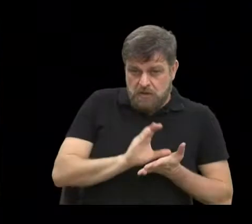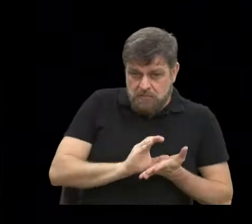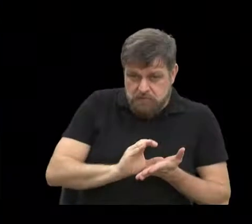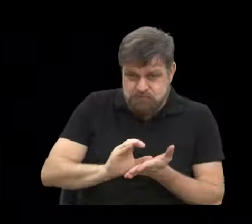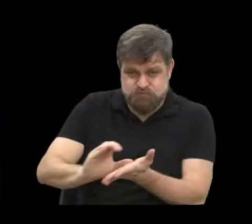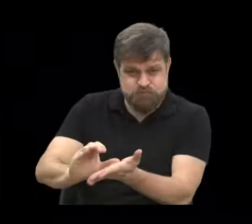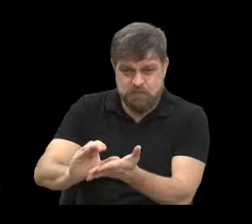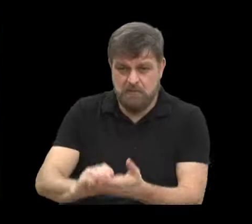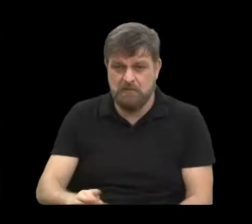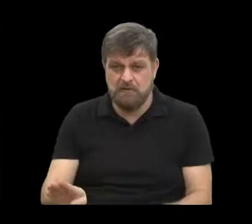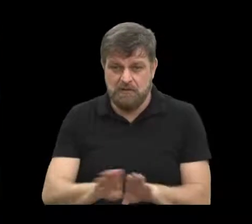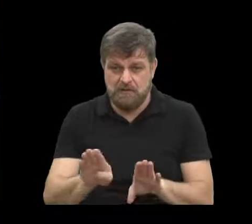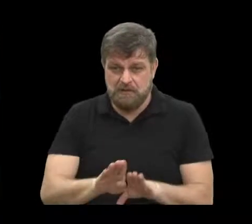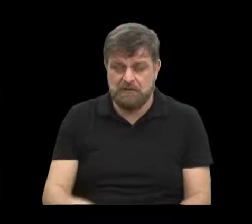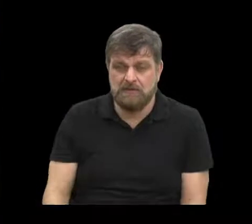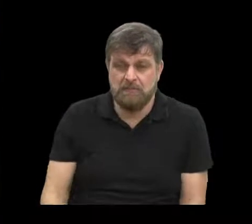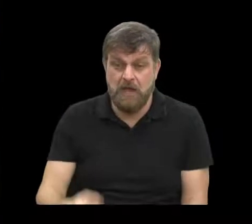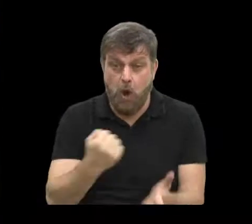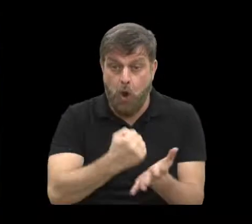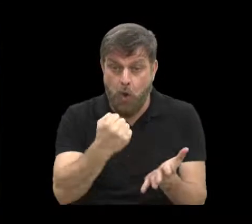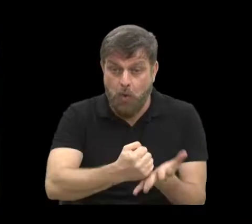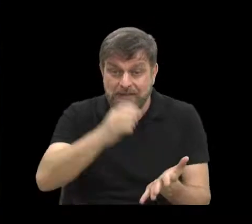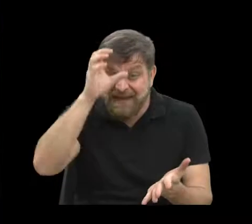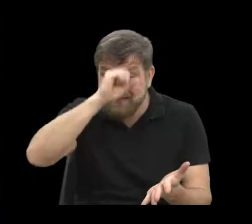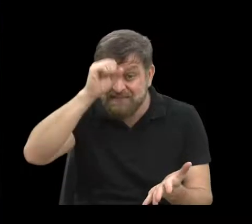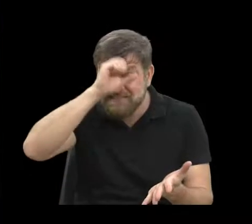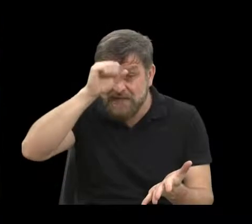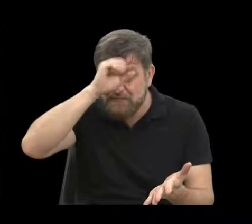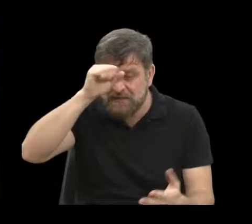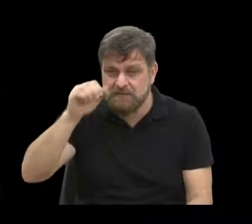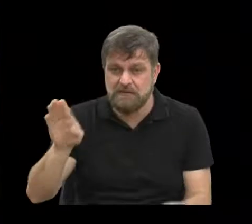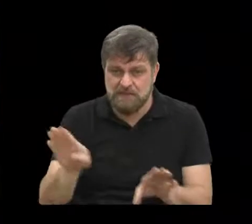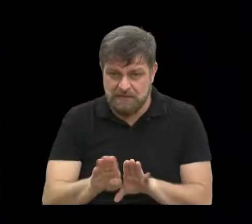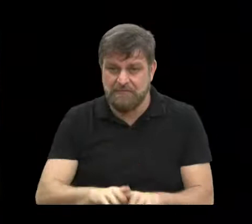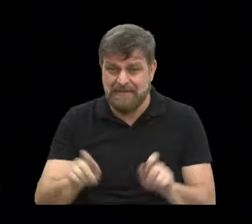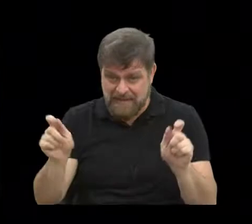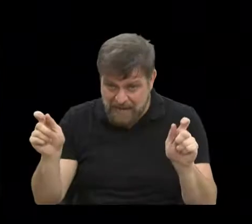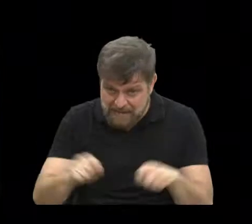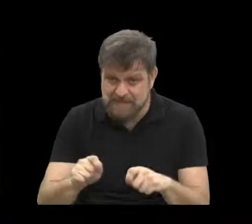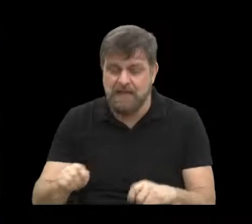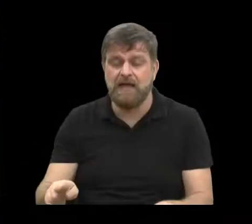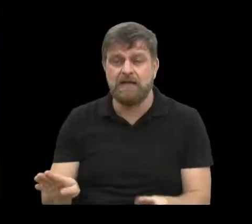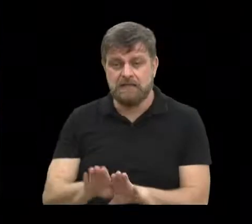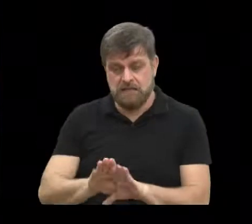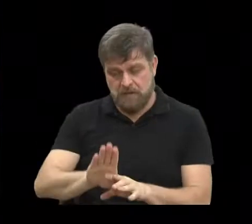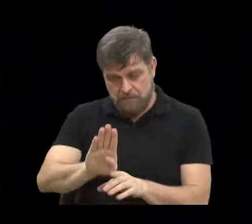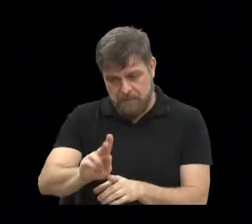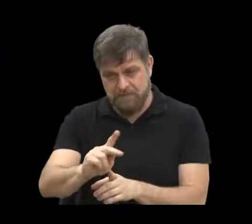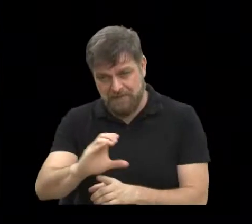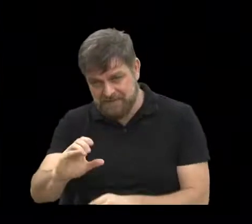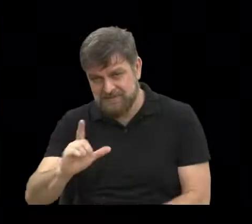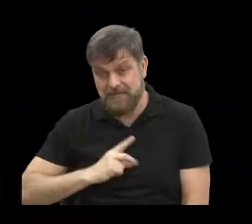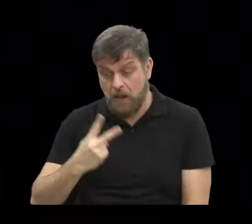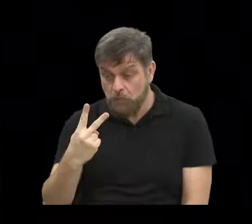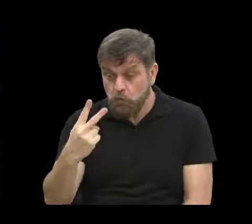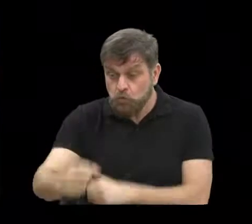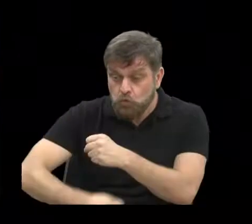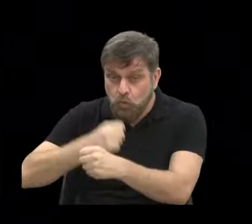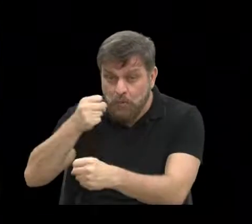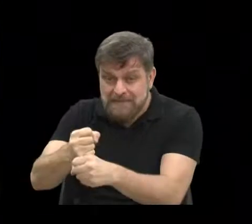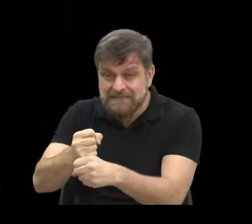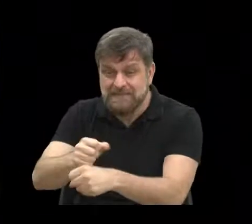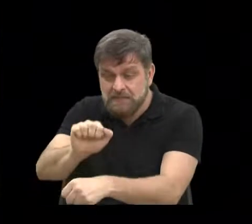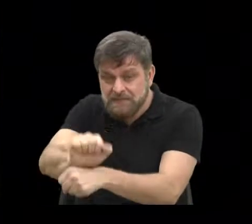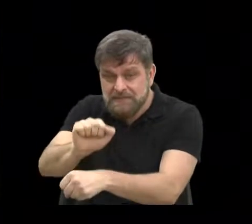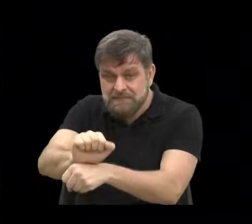decorrentes de contrato de aprendizagem, inclusive é possível acumular o BPC pelo prazo de 2 anos com